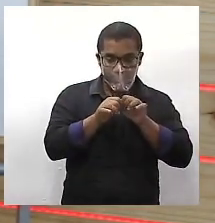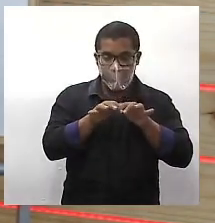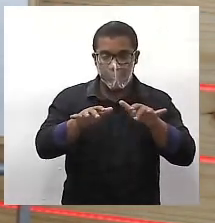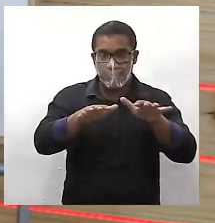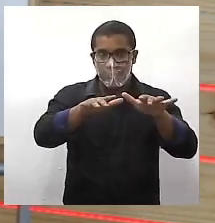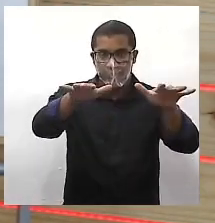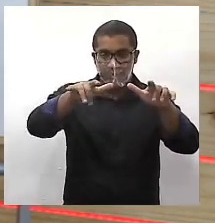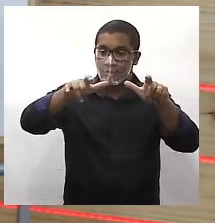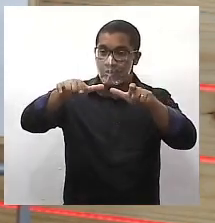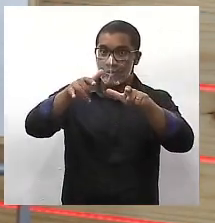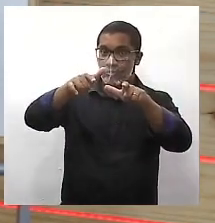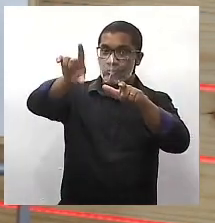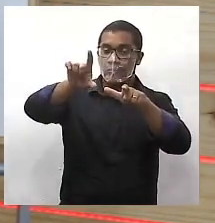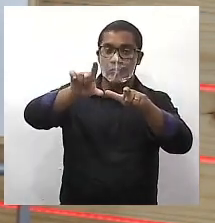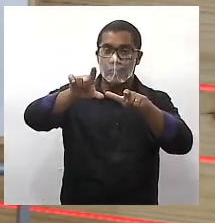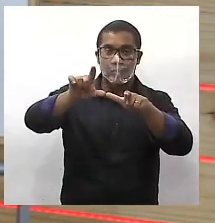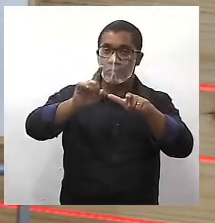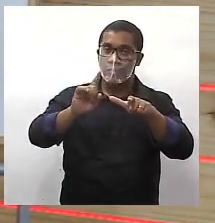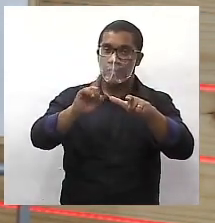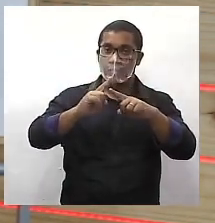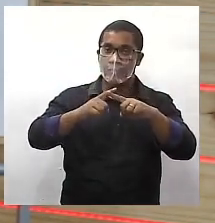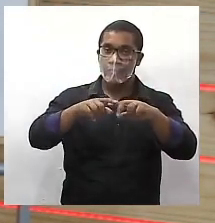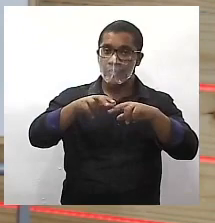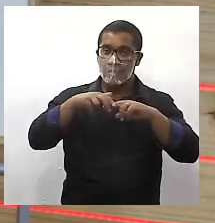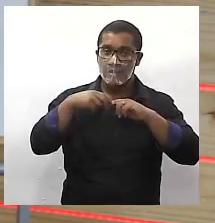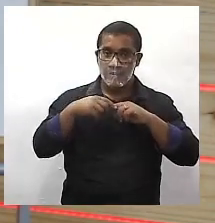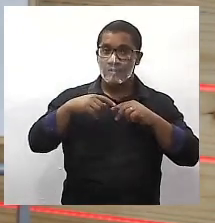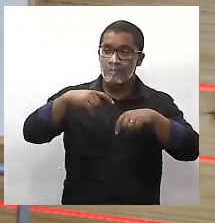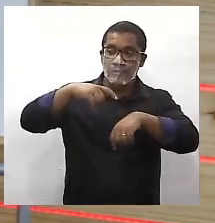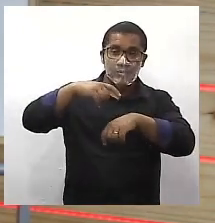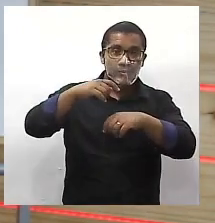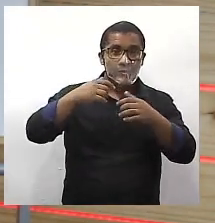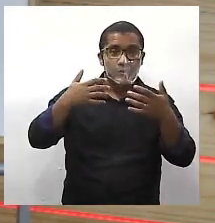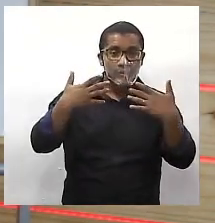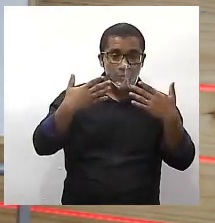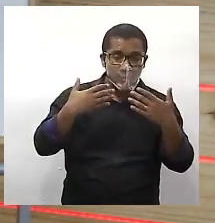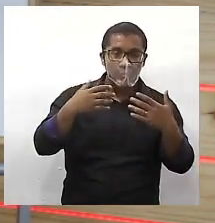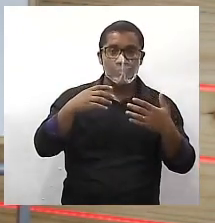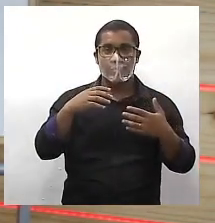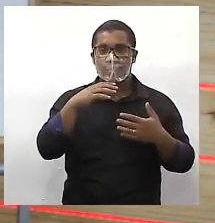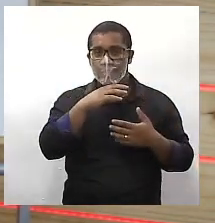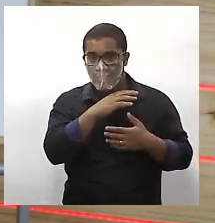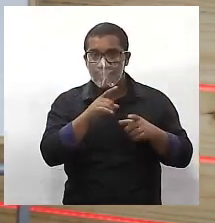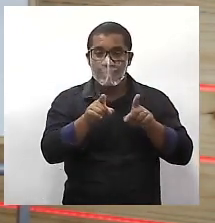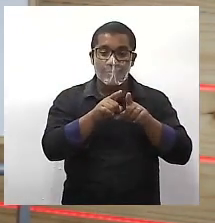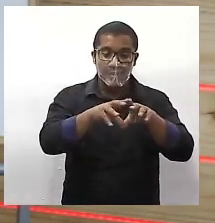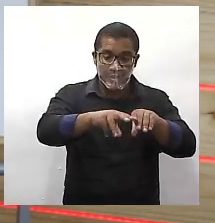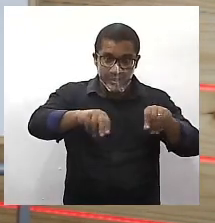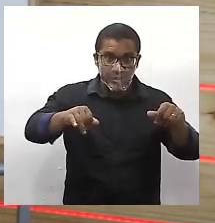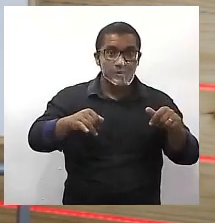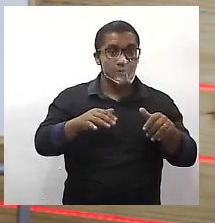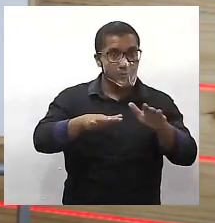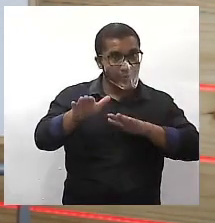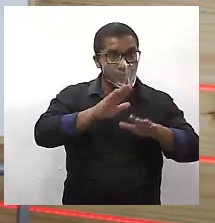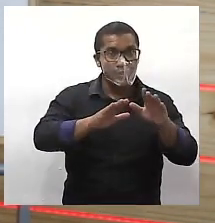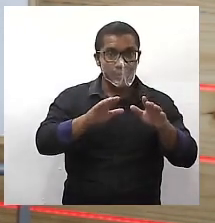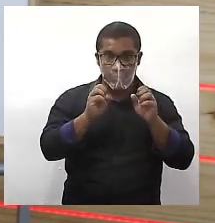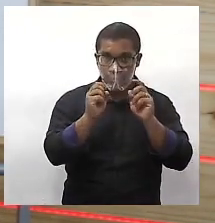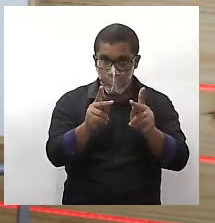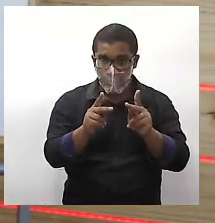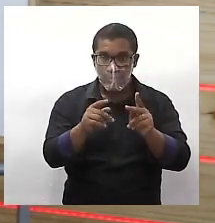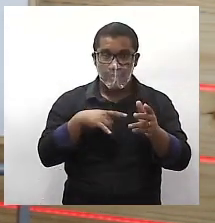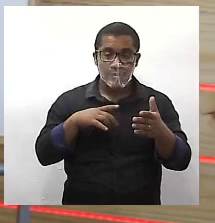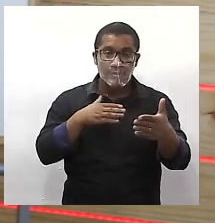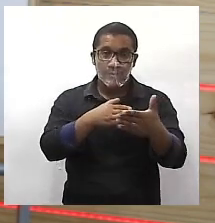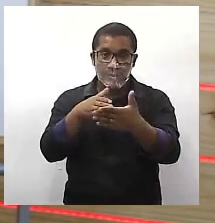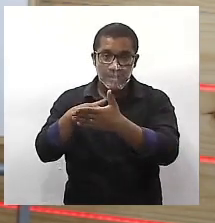para outras áreas por causa do clima. Isso é uma barreira climática. Cuidado que o tipo de solo também vira uma barreira. Tá? A gente chama de